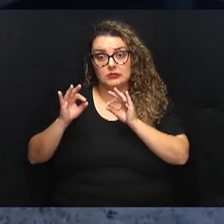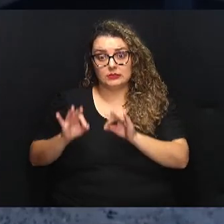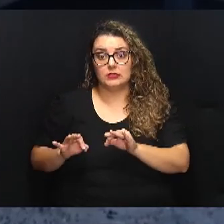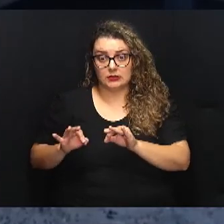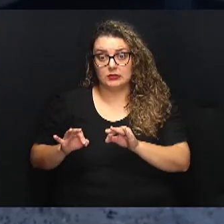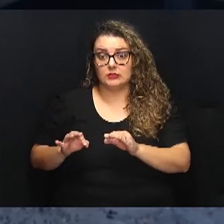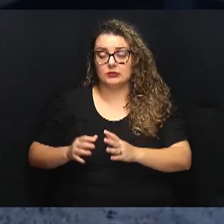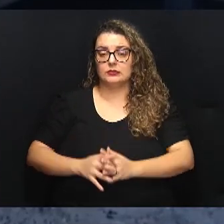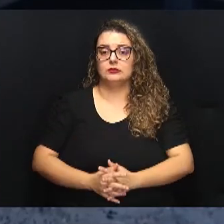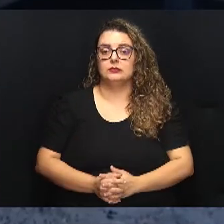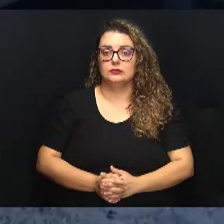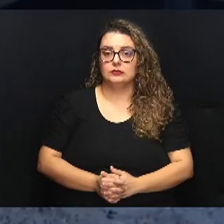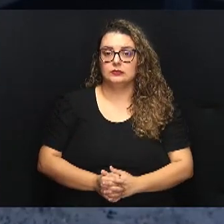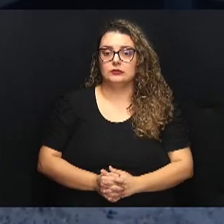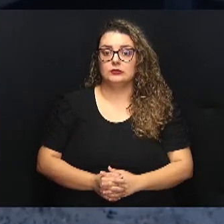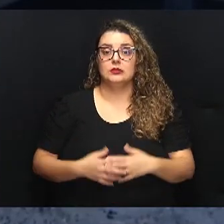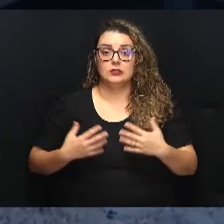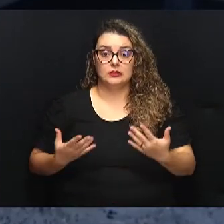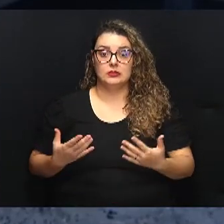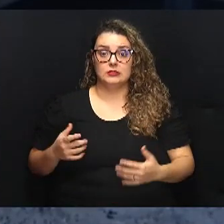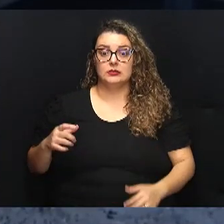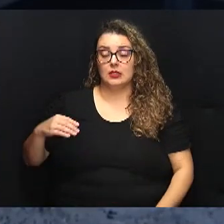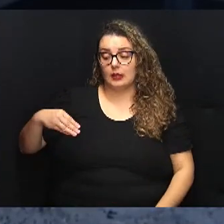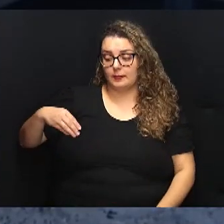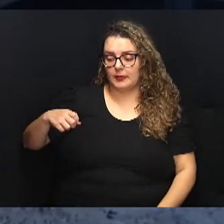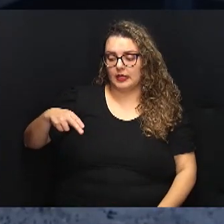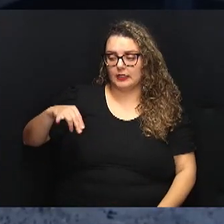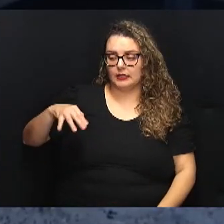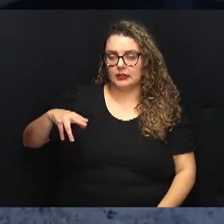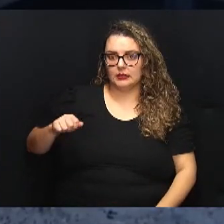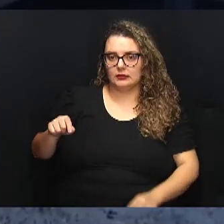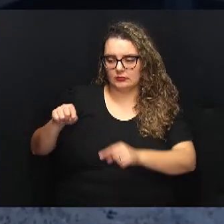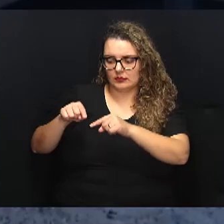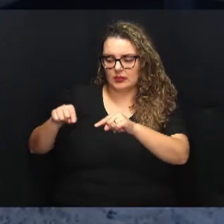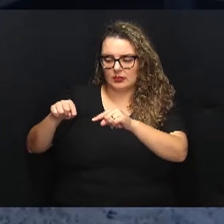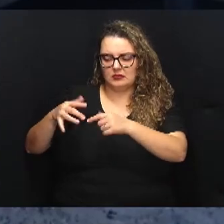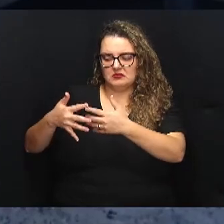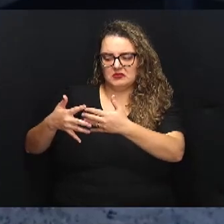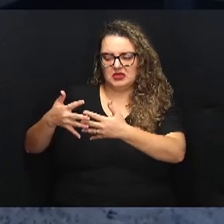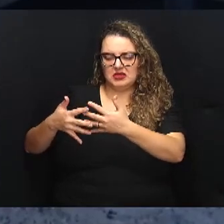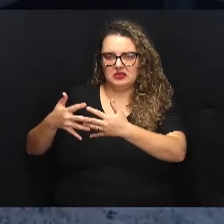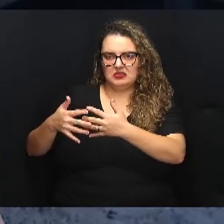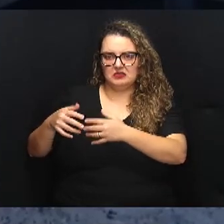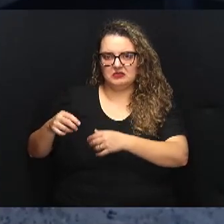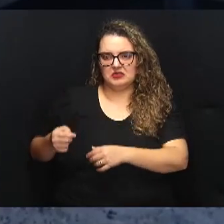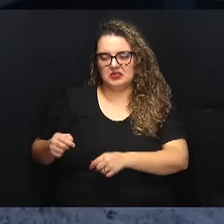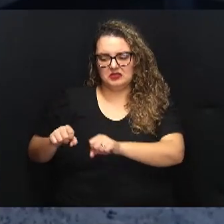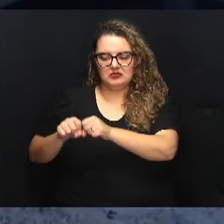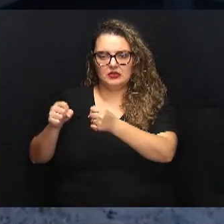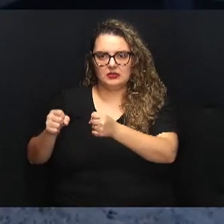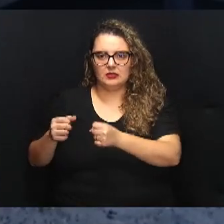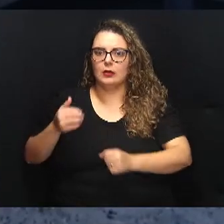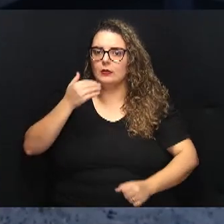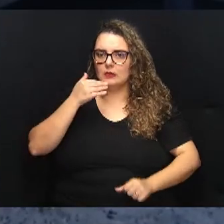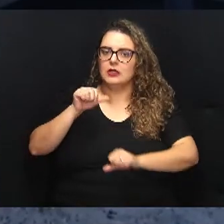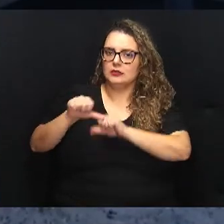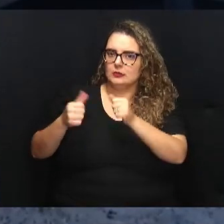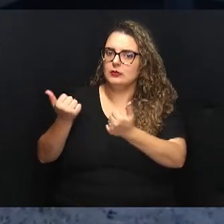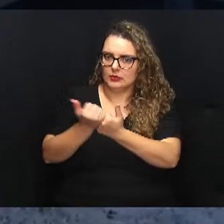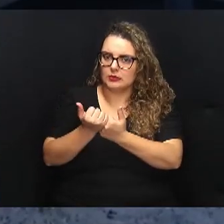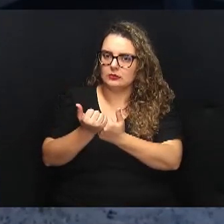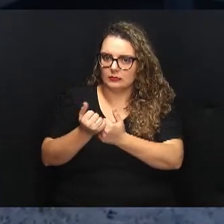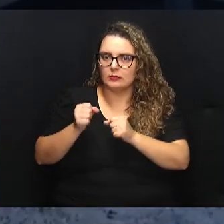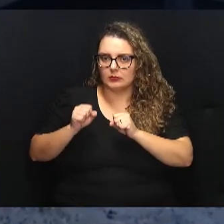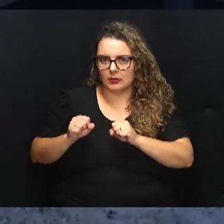sua compra. Então, se a maquininha estiver com aquele visor embaçado ou visor quebrado, peça para trocar, para que